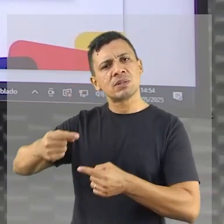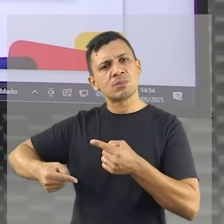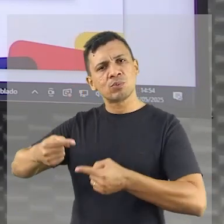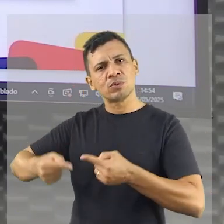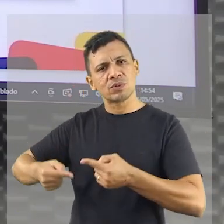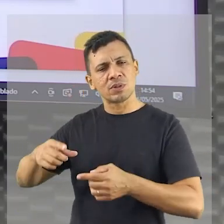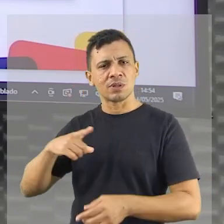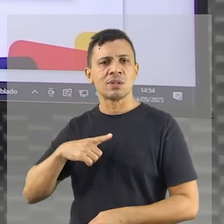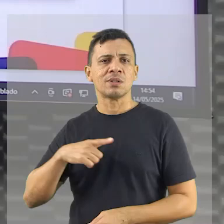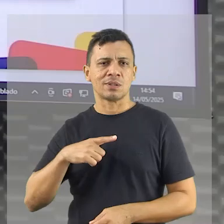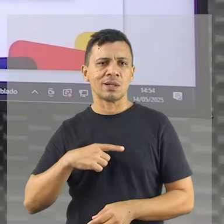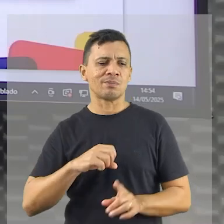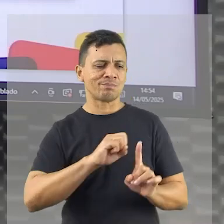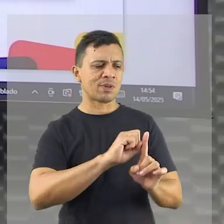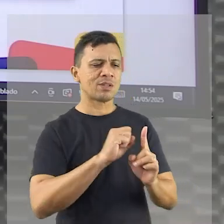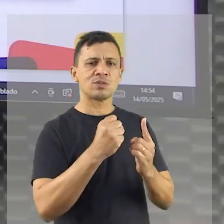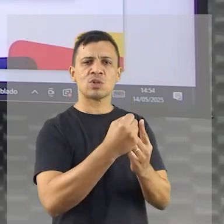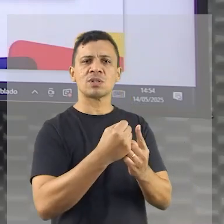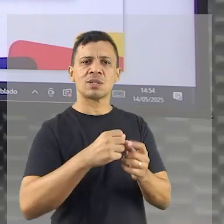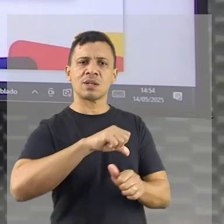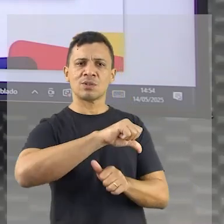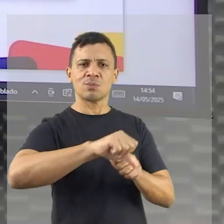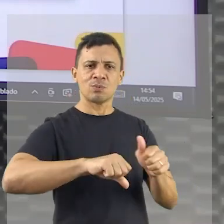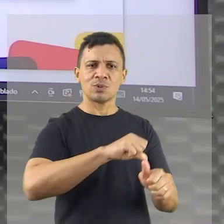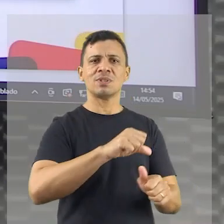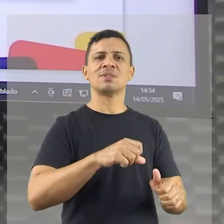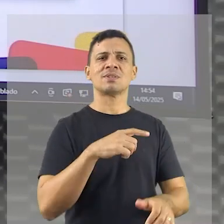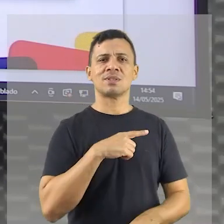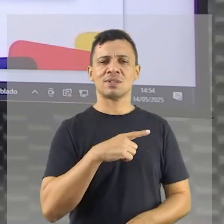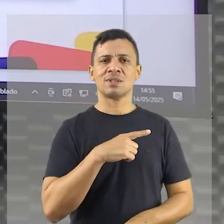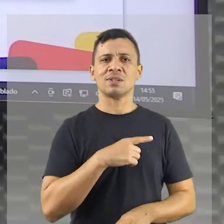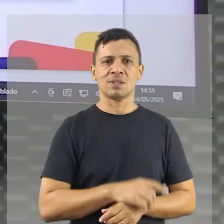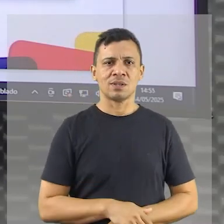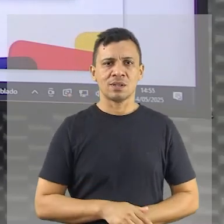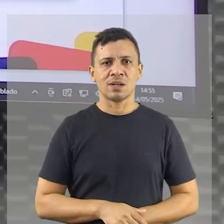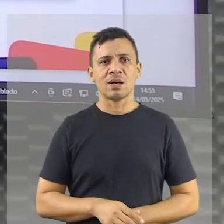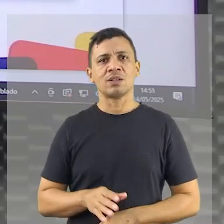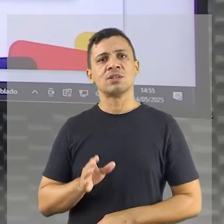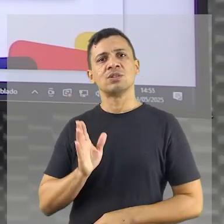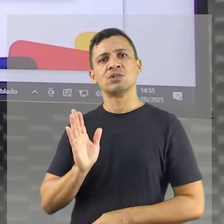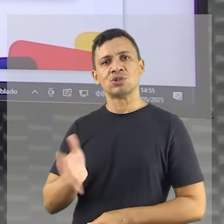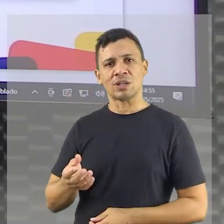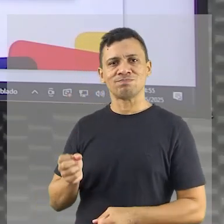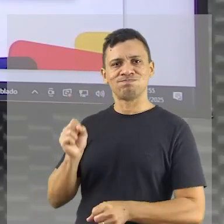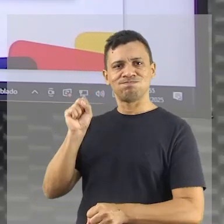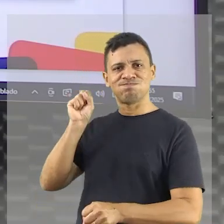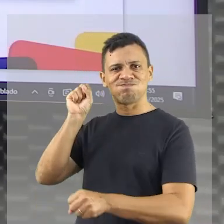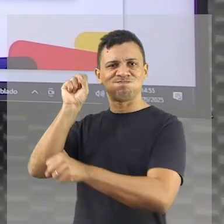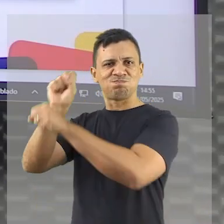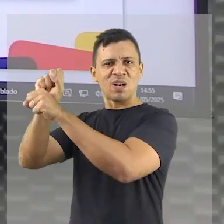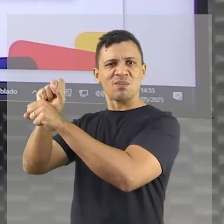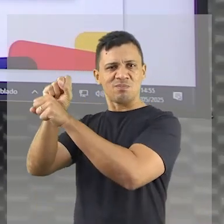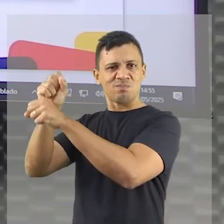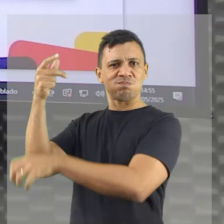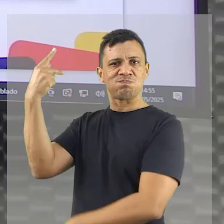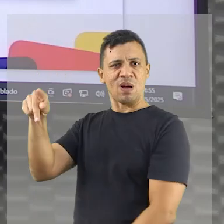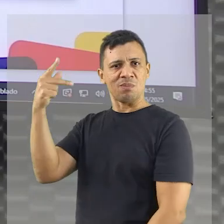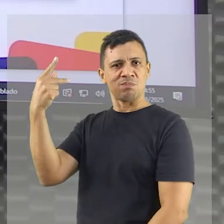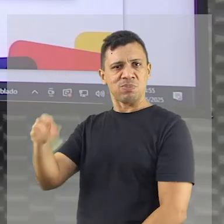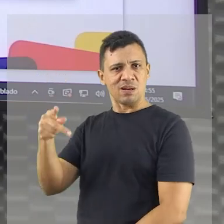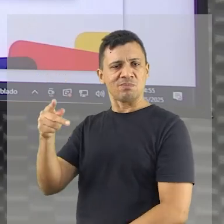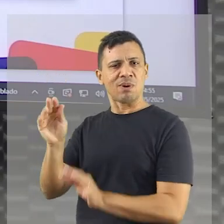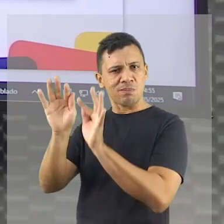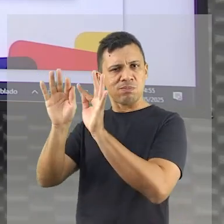se prolonga no tempo, né, fazendo com que, de fato, mesmo que aquela teorização tenha sido produzida alguns